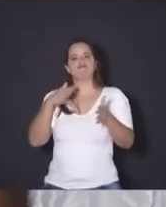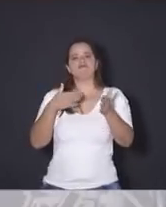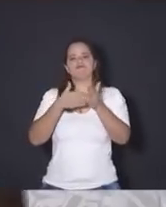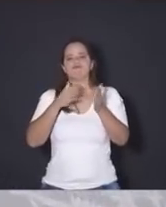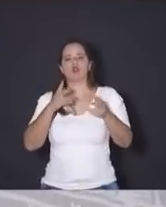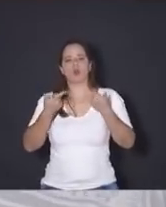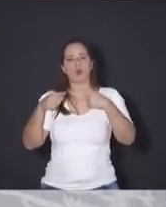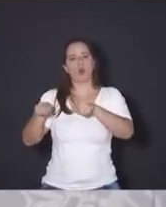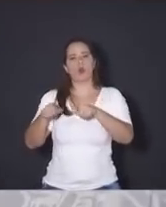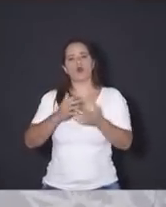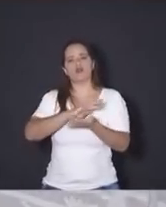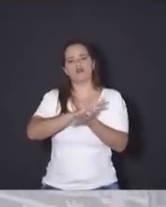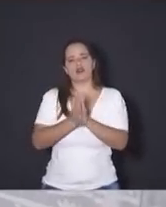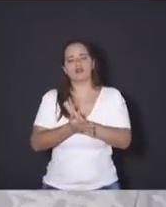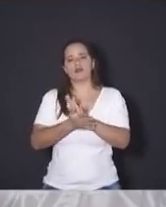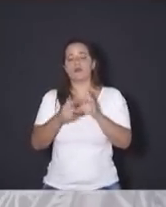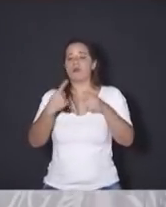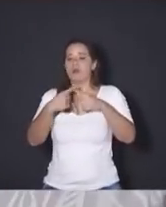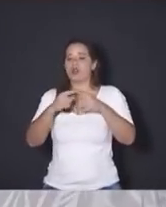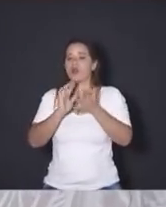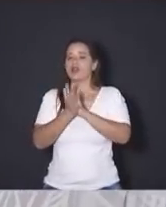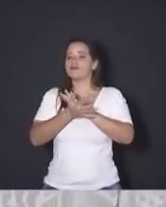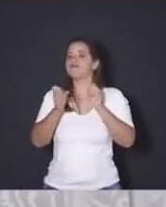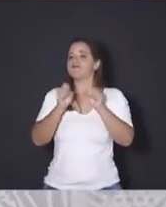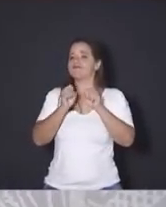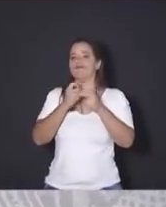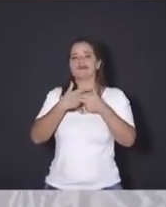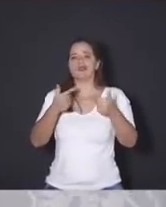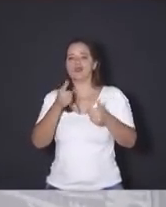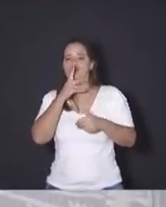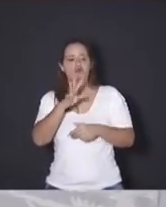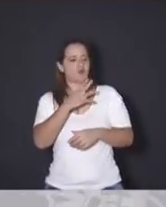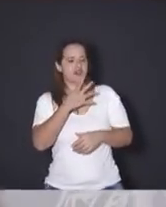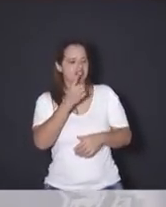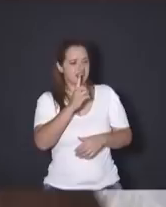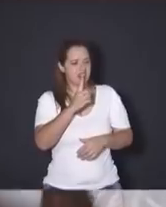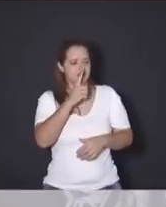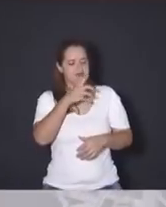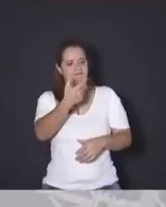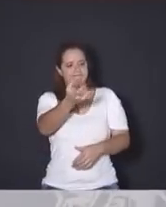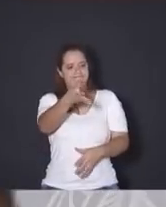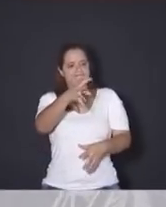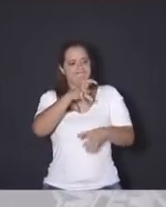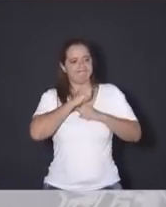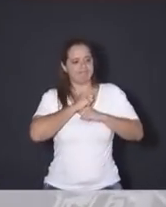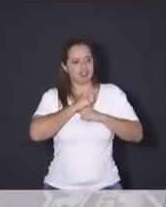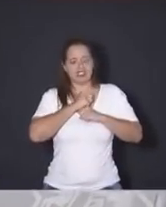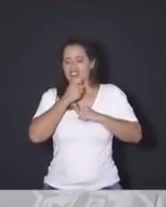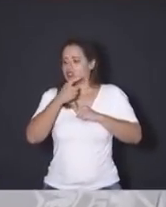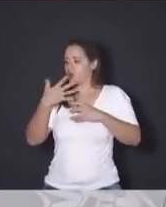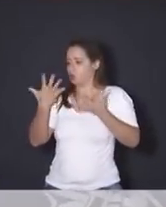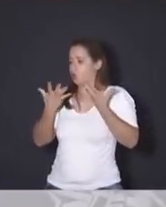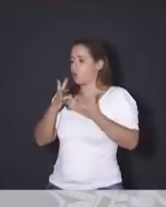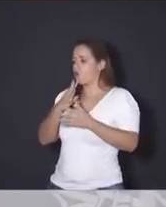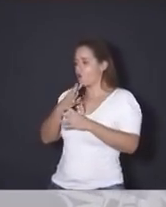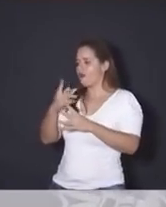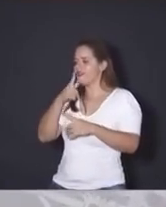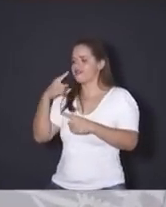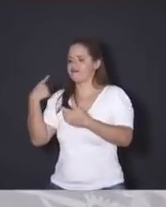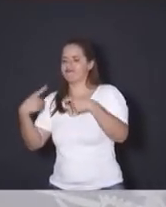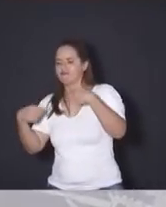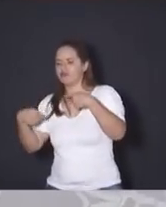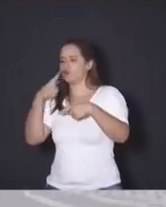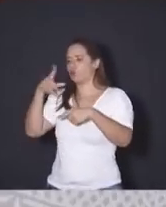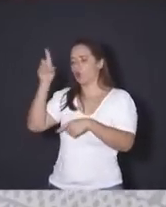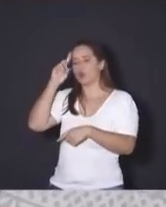porque racismo também faz algo quando você não conhece ele te deixa alienada quando você o conhece ele quer dialogar com você de manhã tarde noite